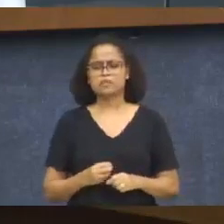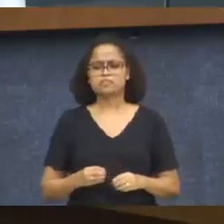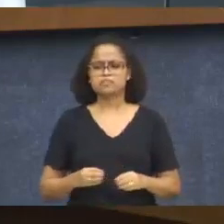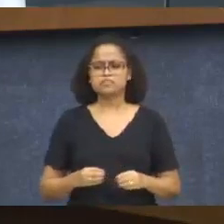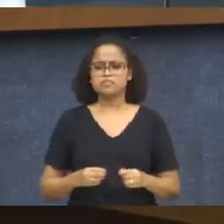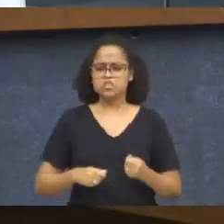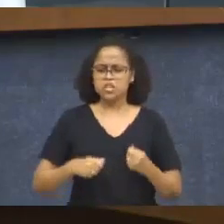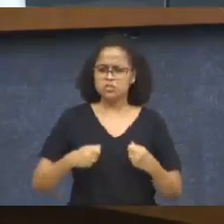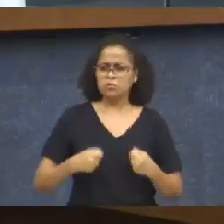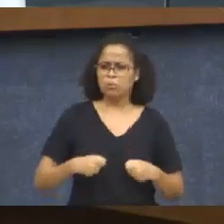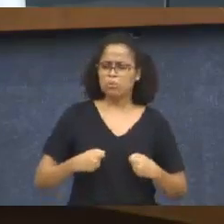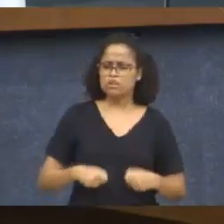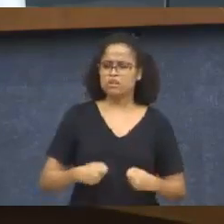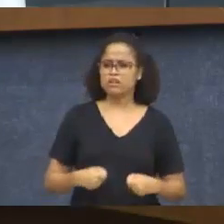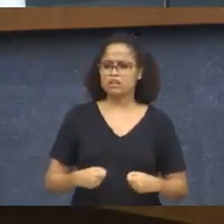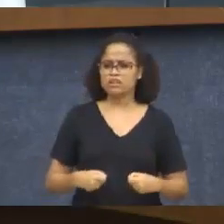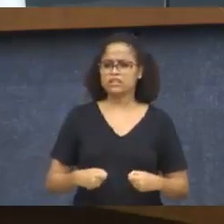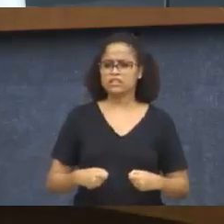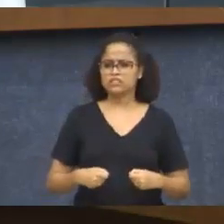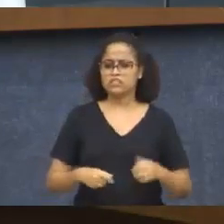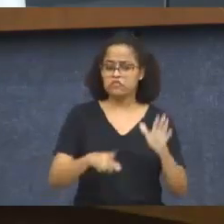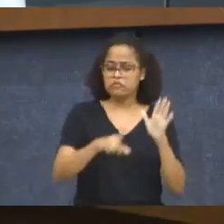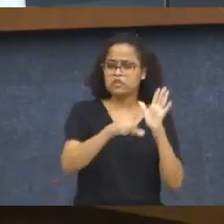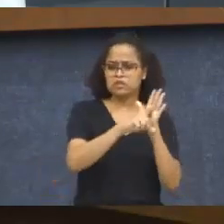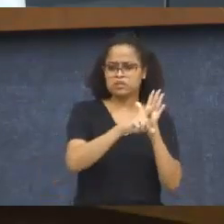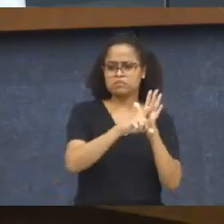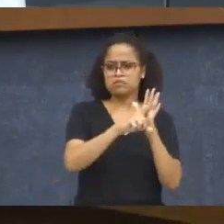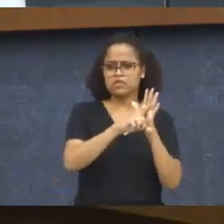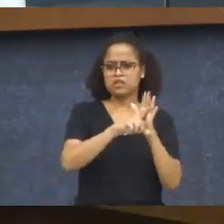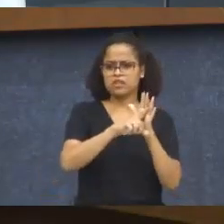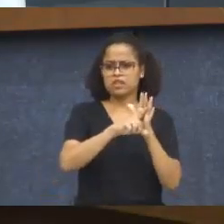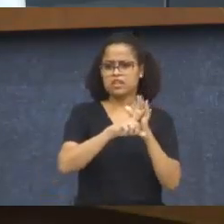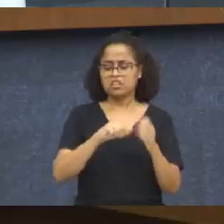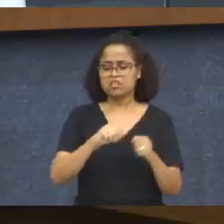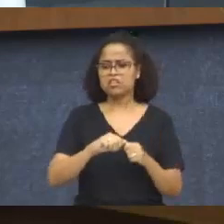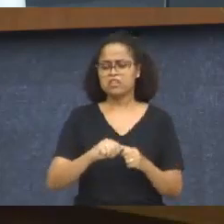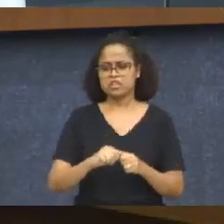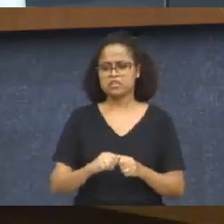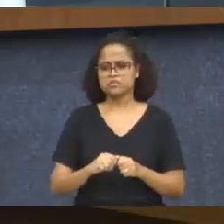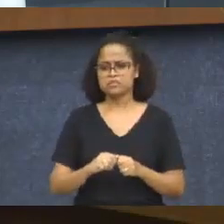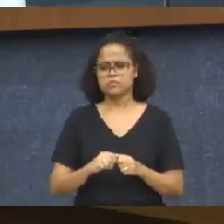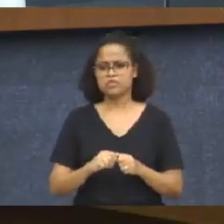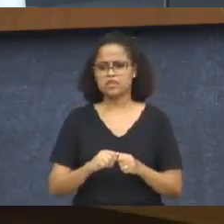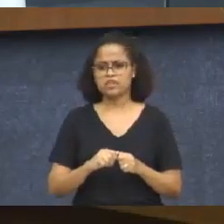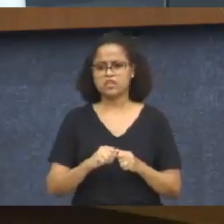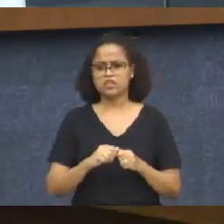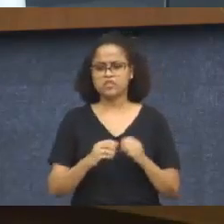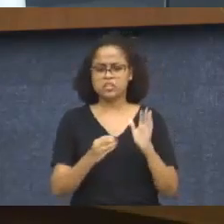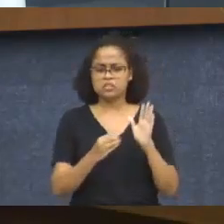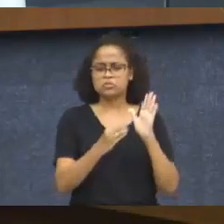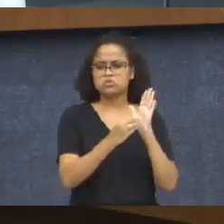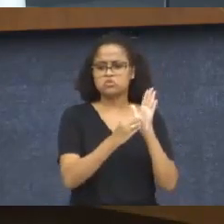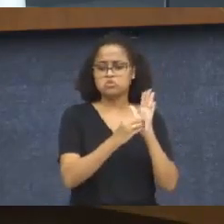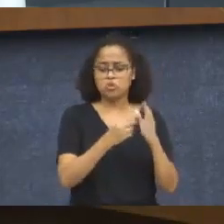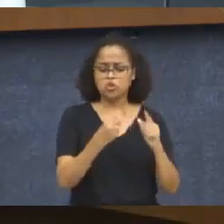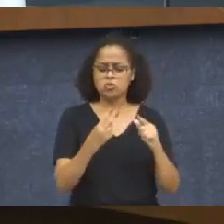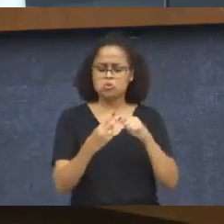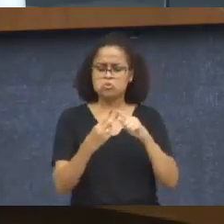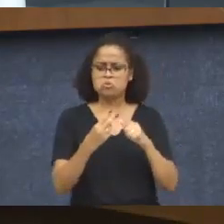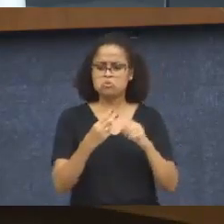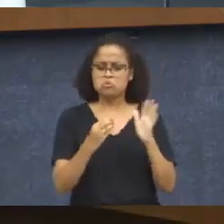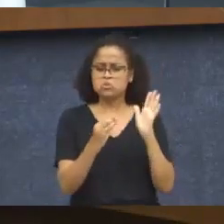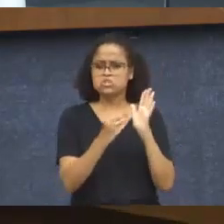pública deve ser feita por lei. Então, nós fizemos duas emendas para corrigir esses problemas no projeto de lei